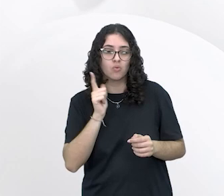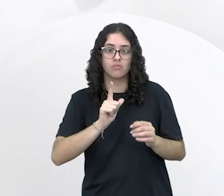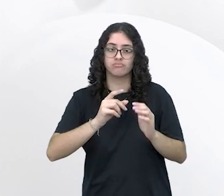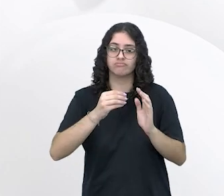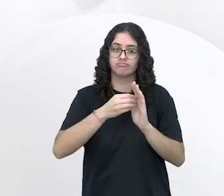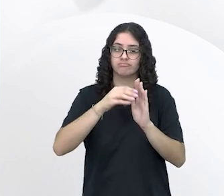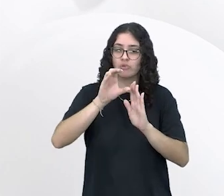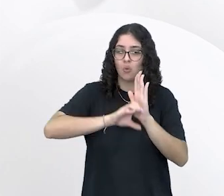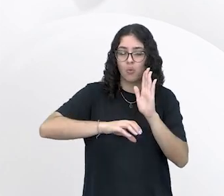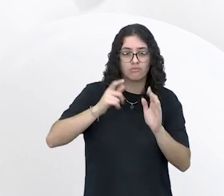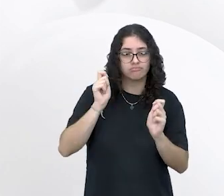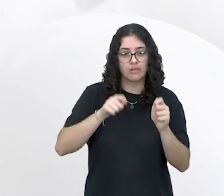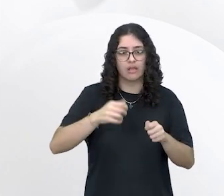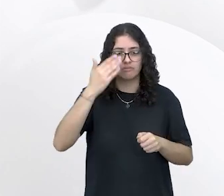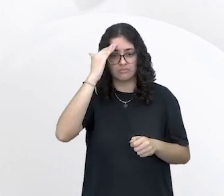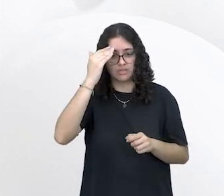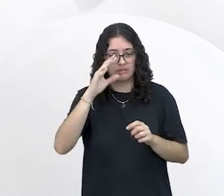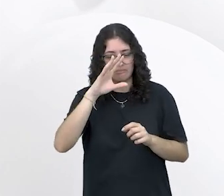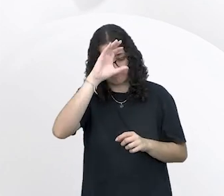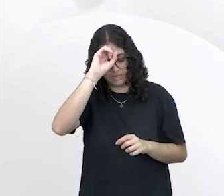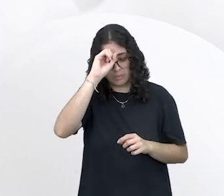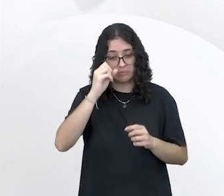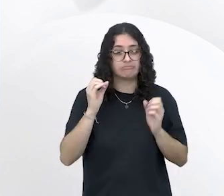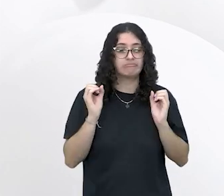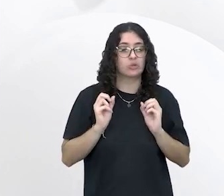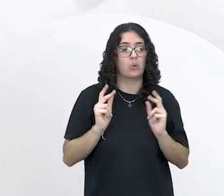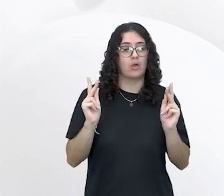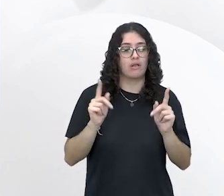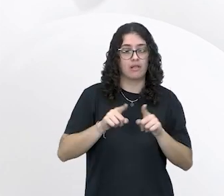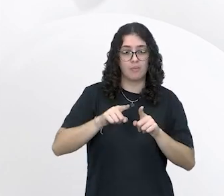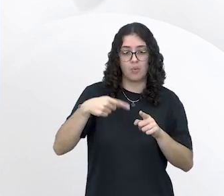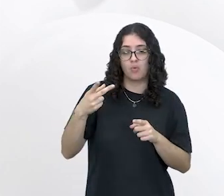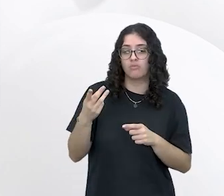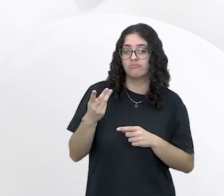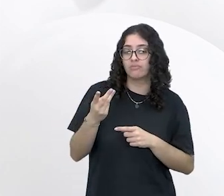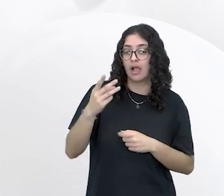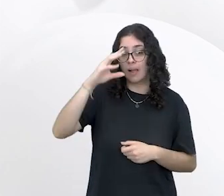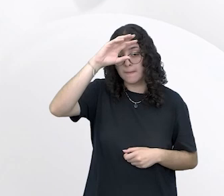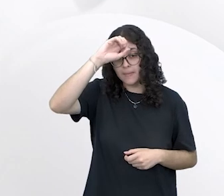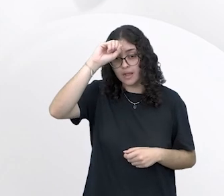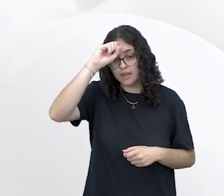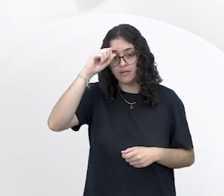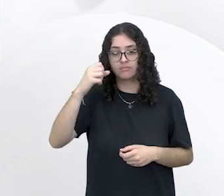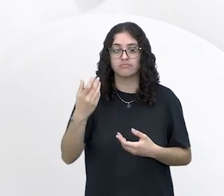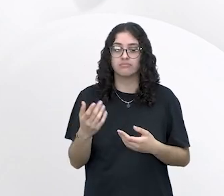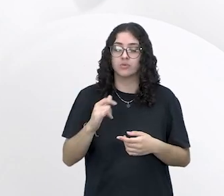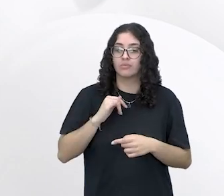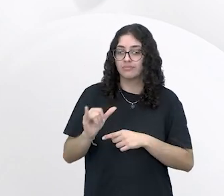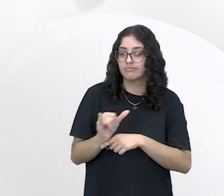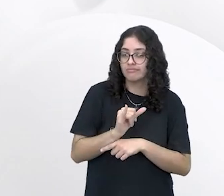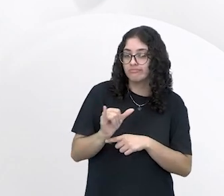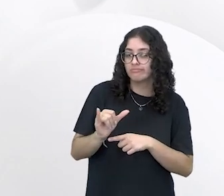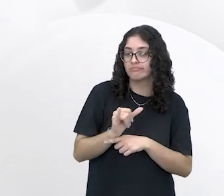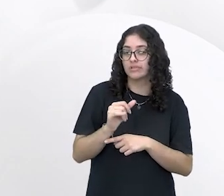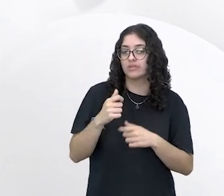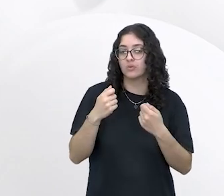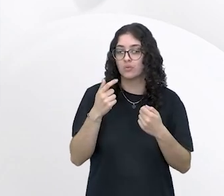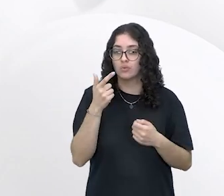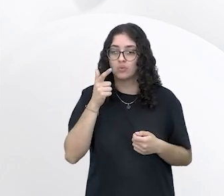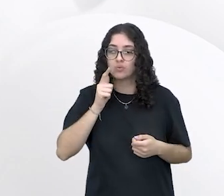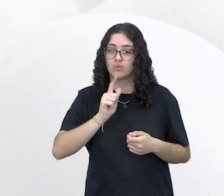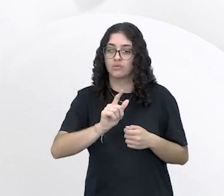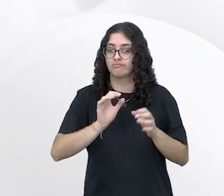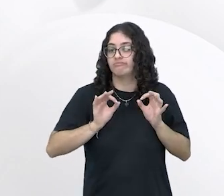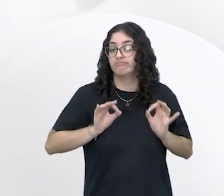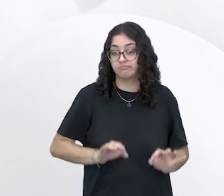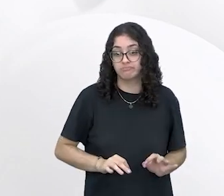na neurociências, 3 redes cerebrais para aprendizado. Reconhecimento, estratégia e estratégia